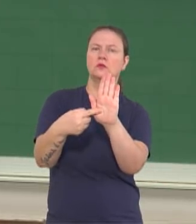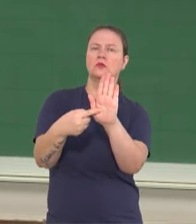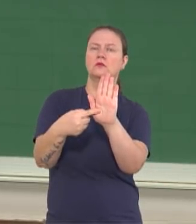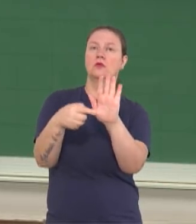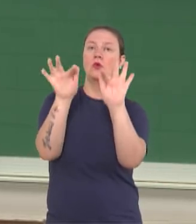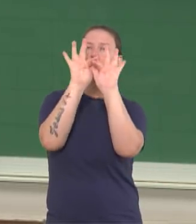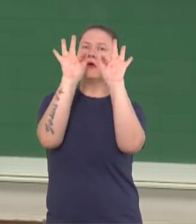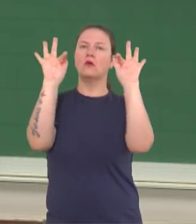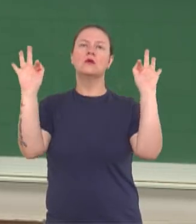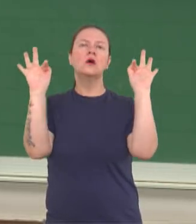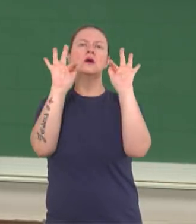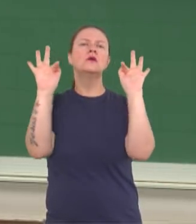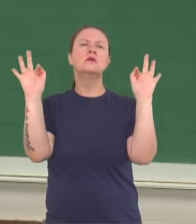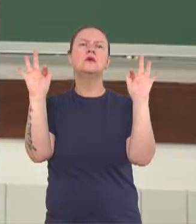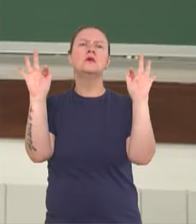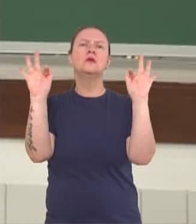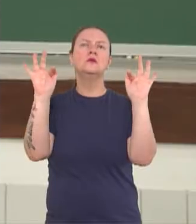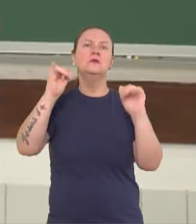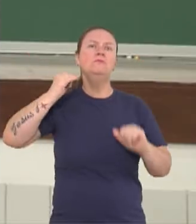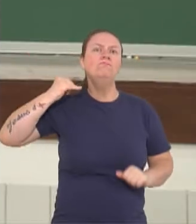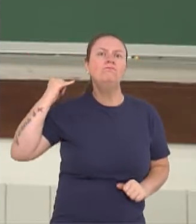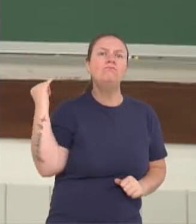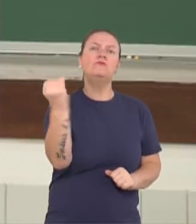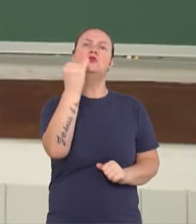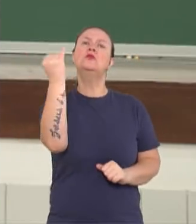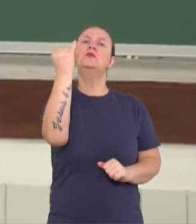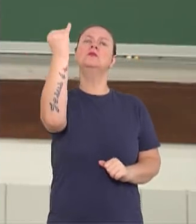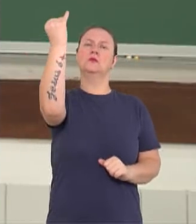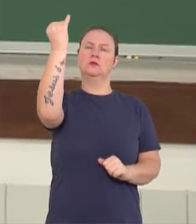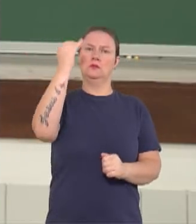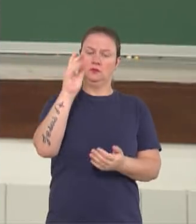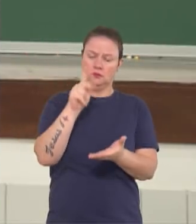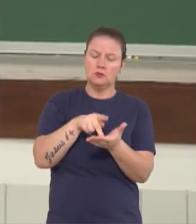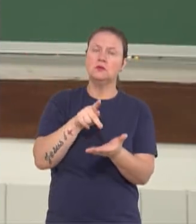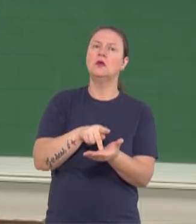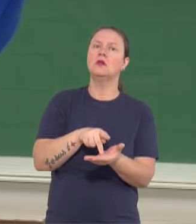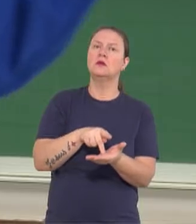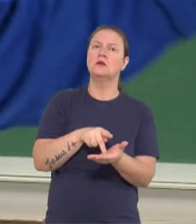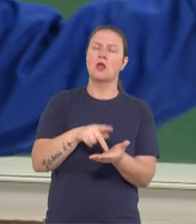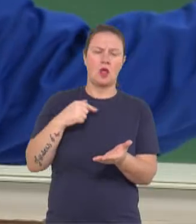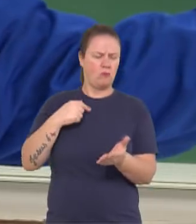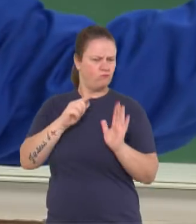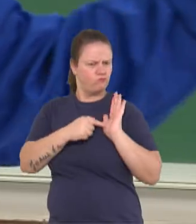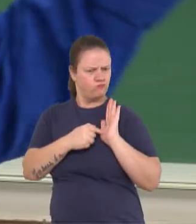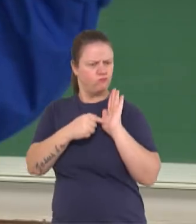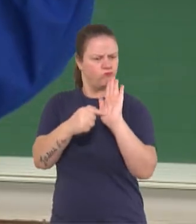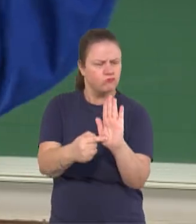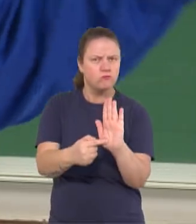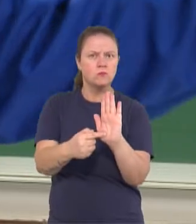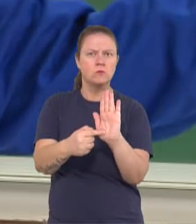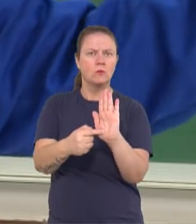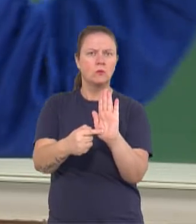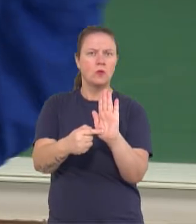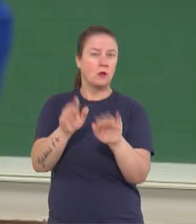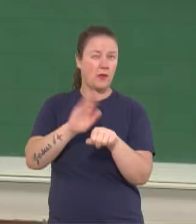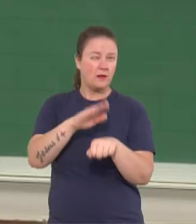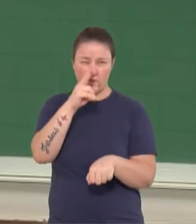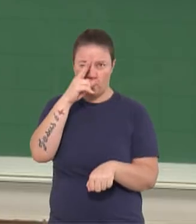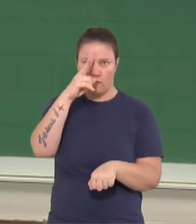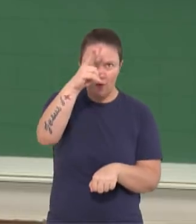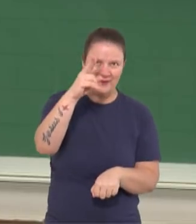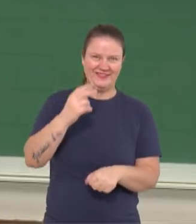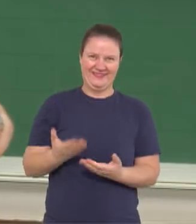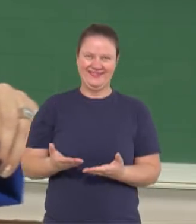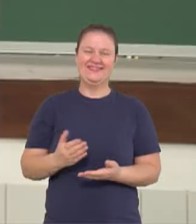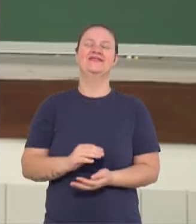frase, né, ela foi o quê? Considerada bem importante. Se ela é bem importante, então eu enfatizo, né, eu saliento,